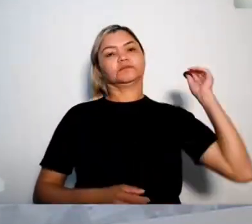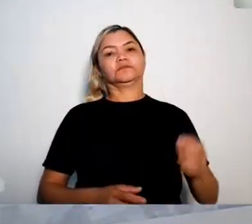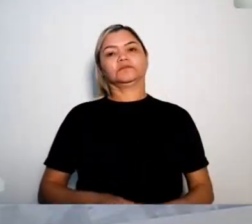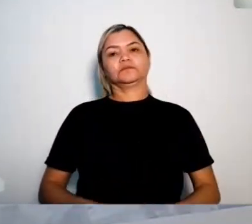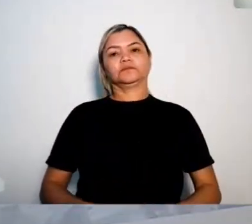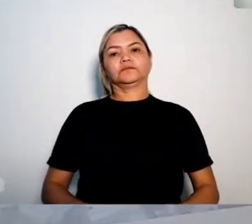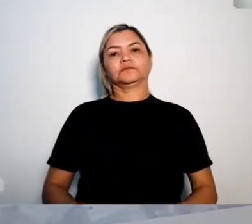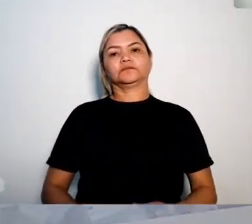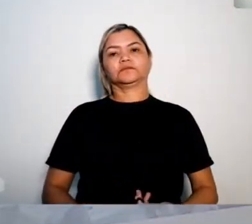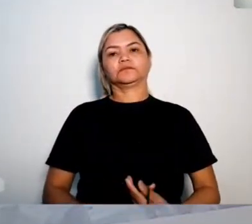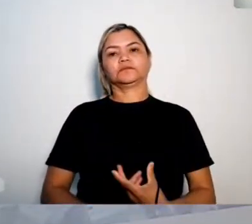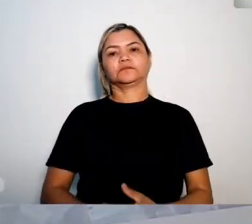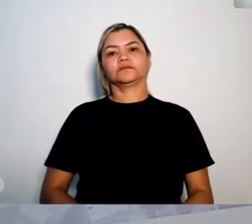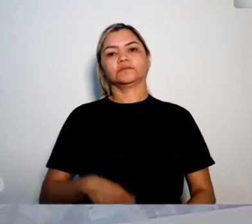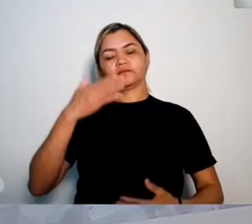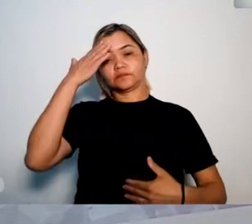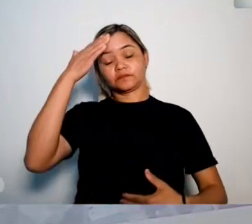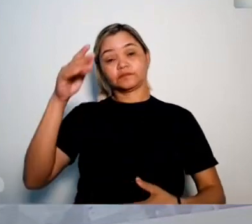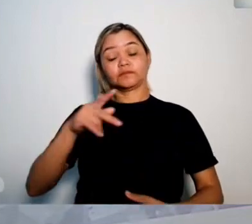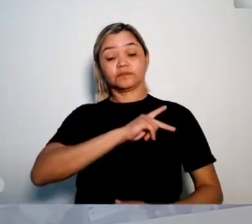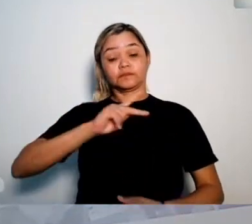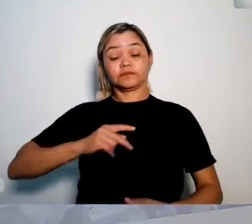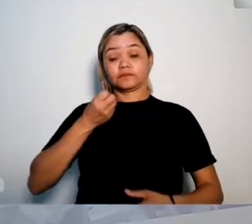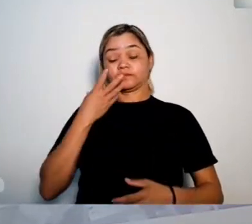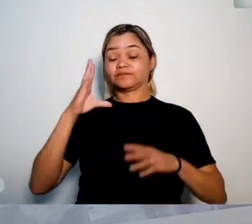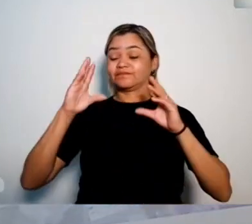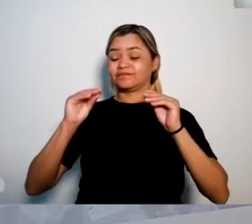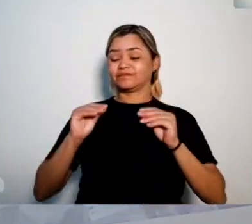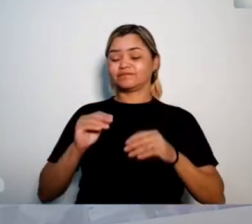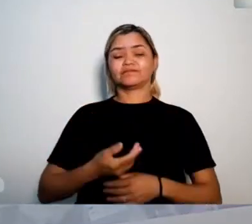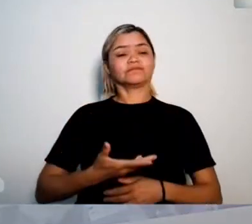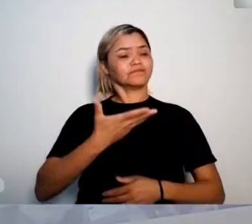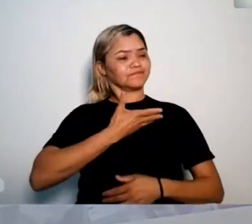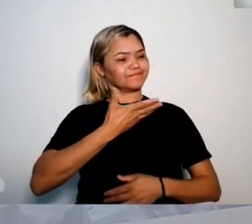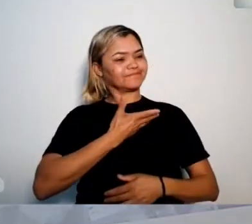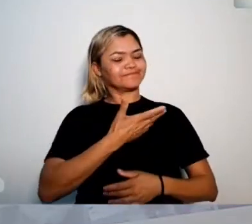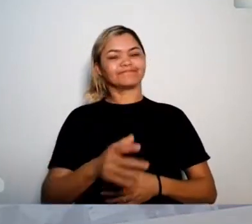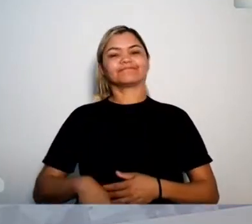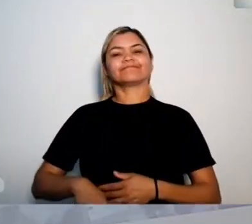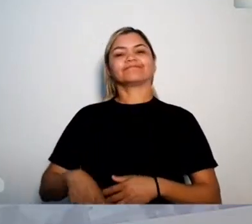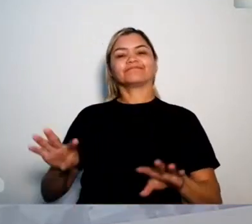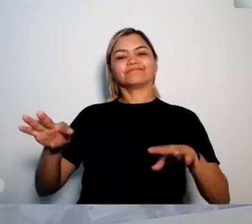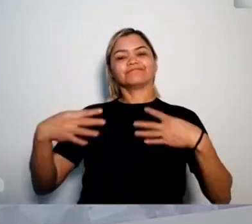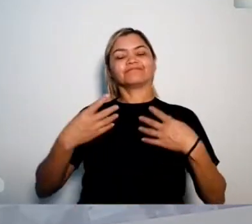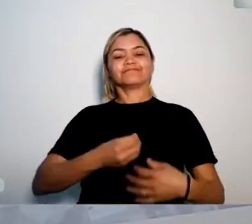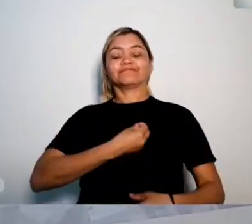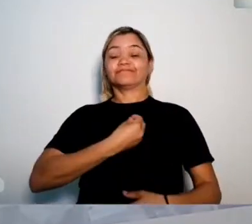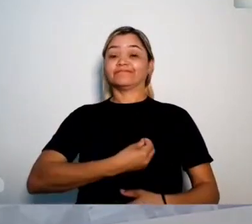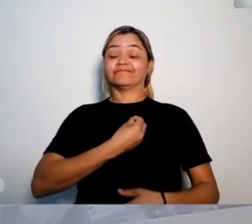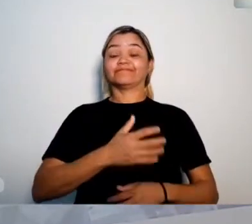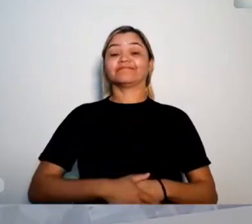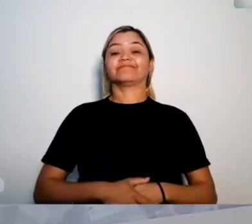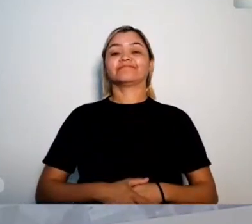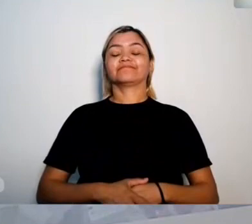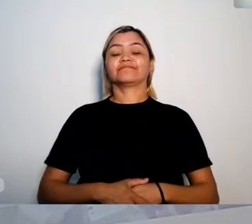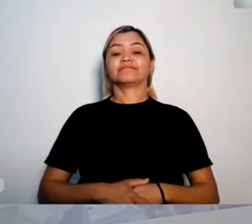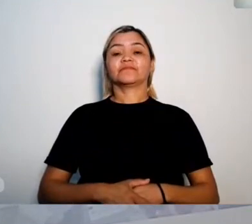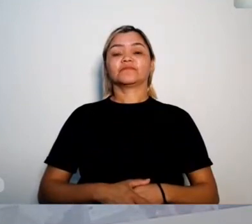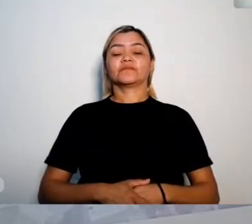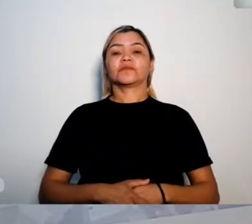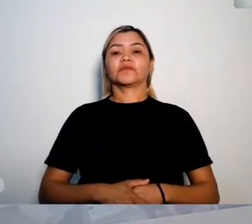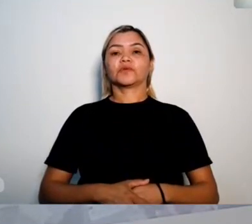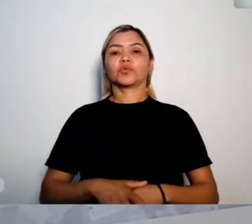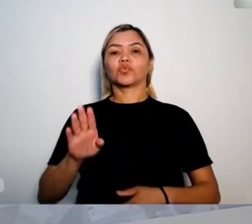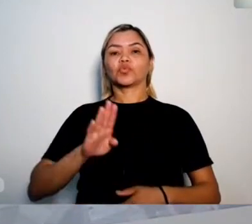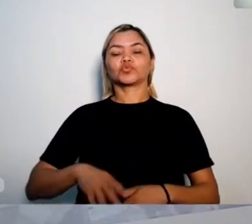Obrigado, senhor presidente. Boa noite novamente aos colegas e ao público presente. Eu não pretendo nem fazer uso do tempo